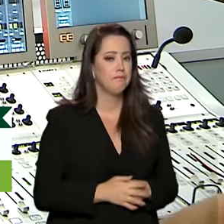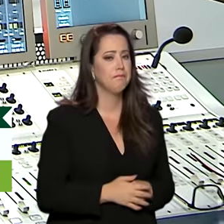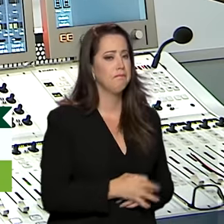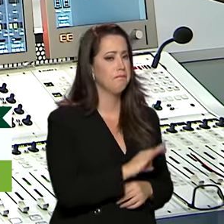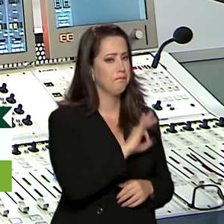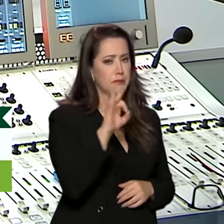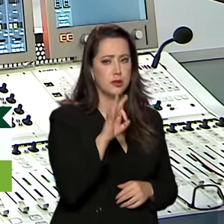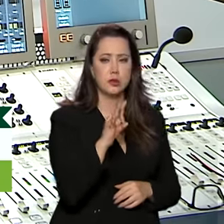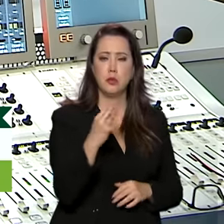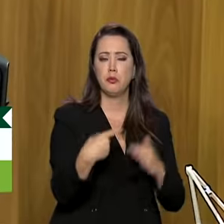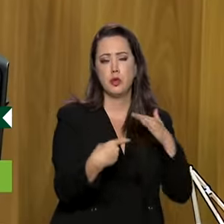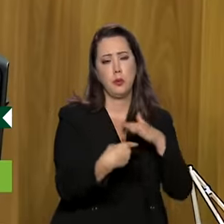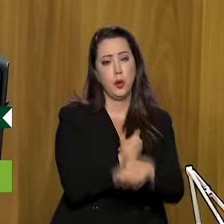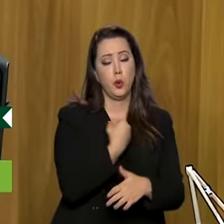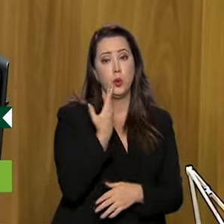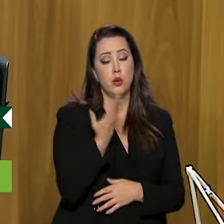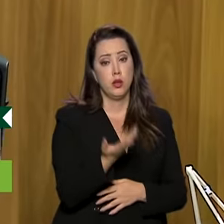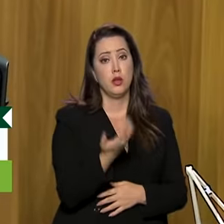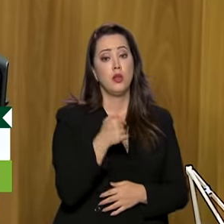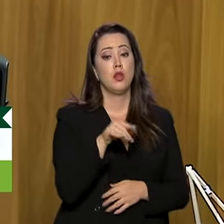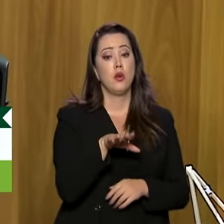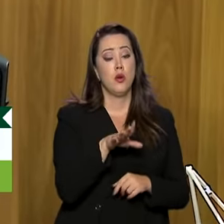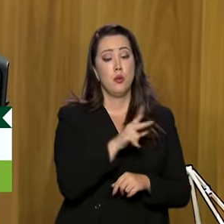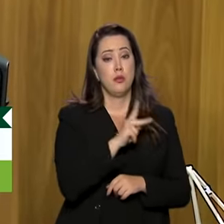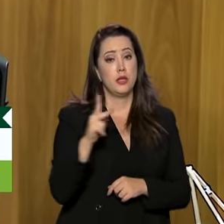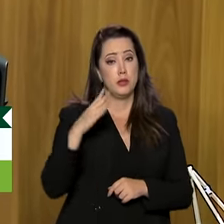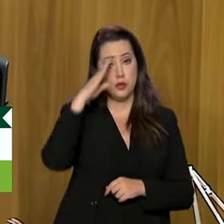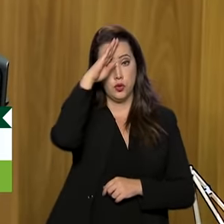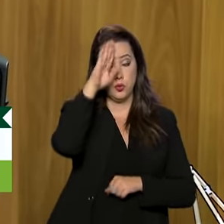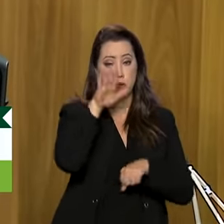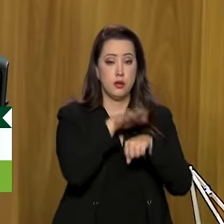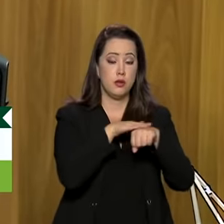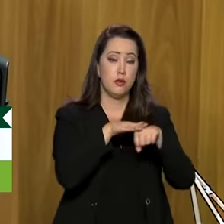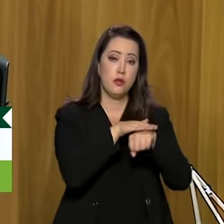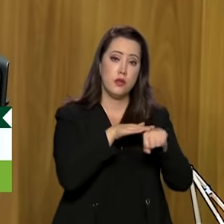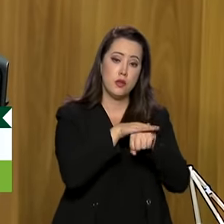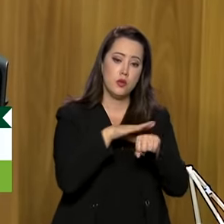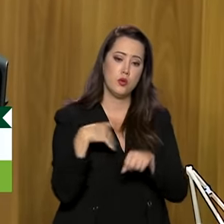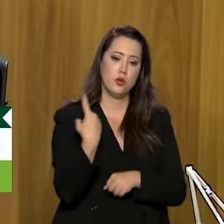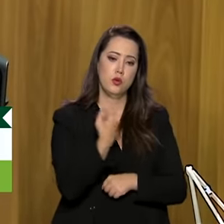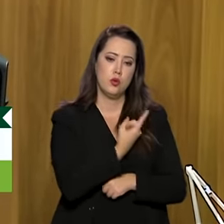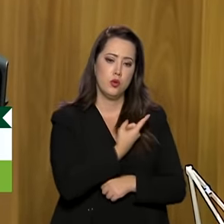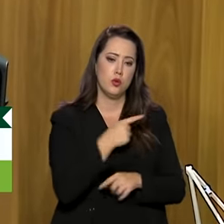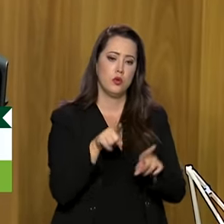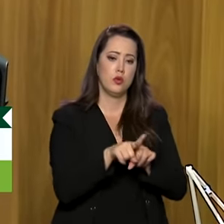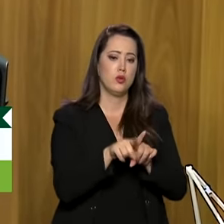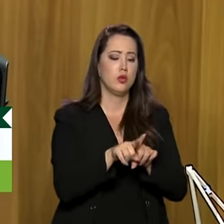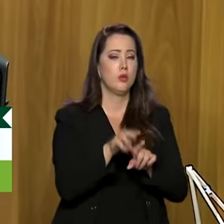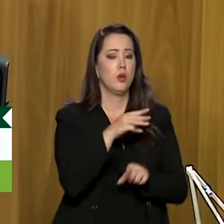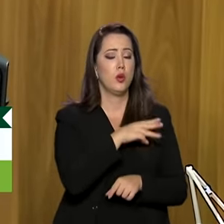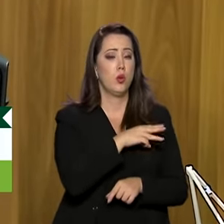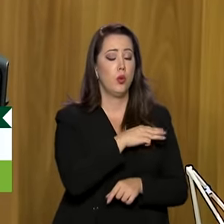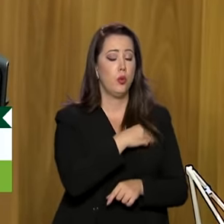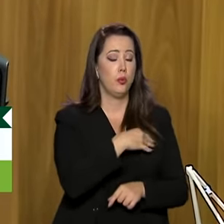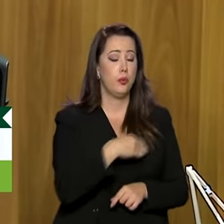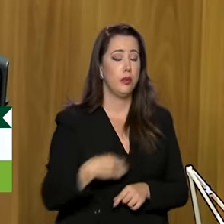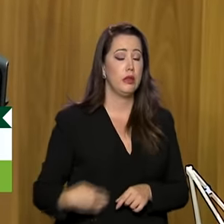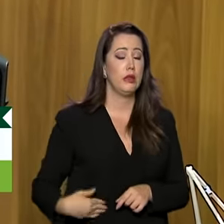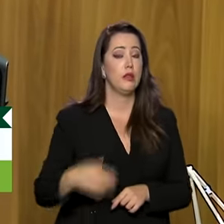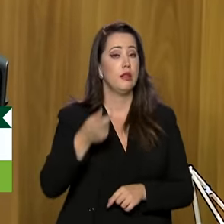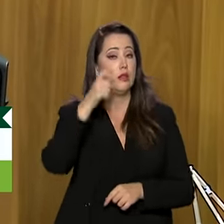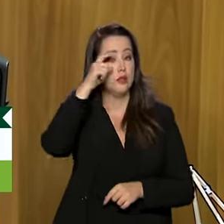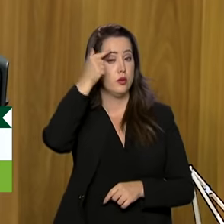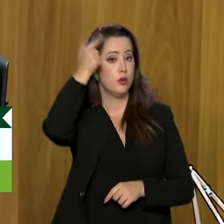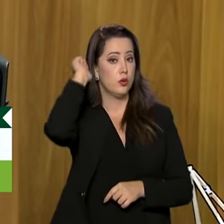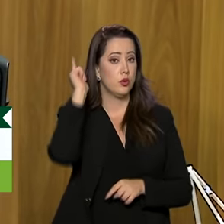excelente é essa foi uma conversa do presidente Jair bolsonaro conosco com o ministro Paulo Guedes da economia o